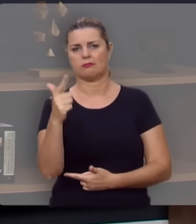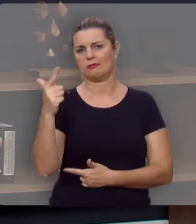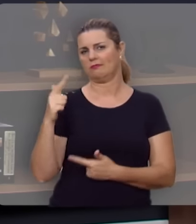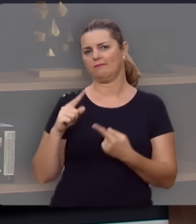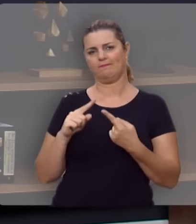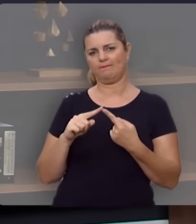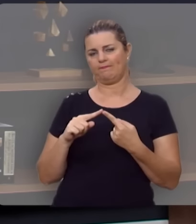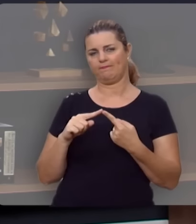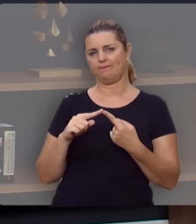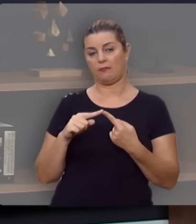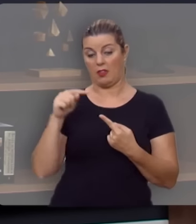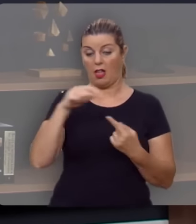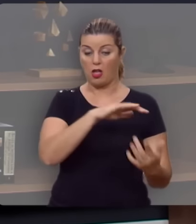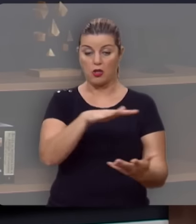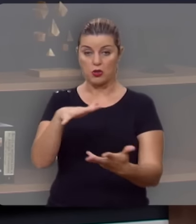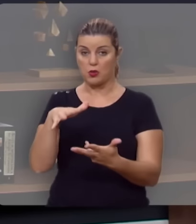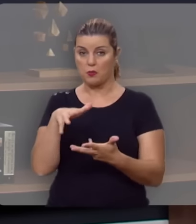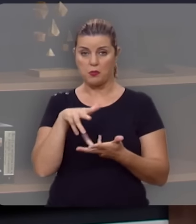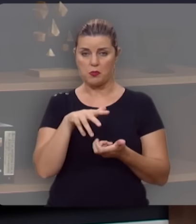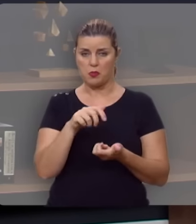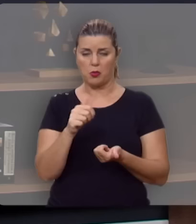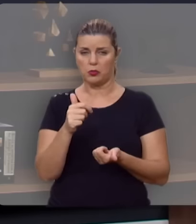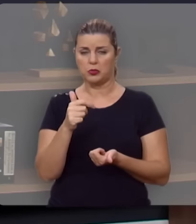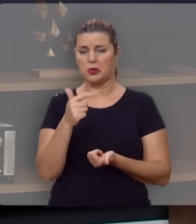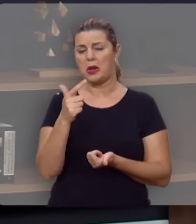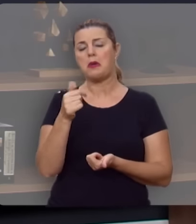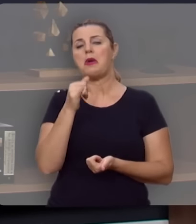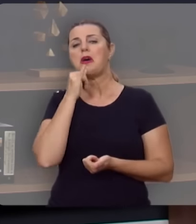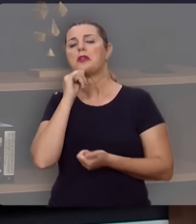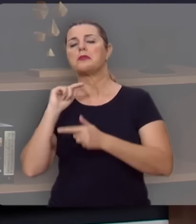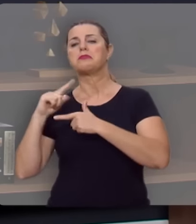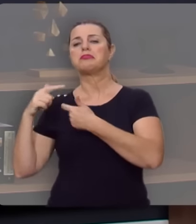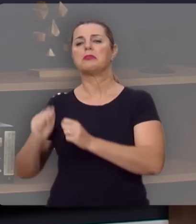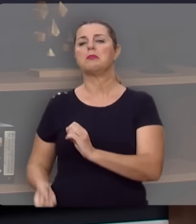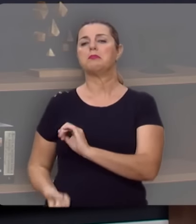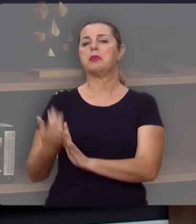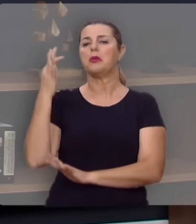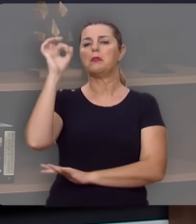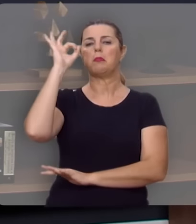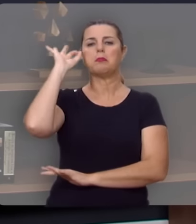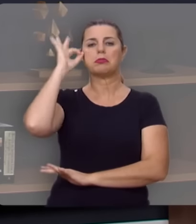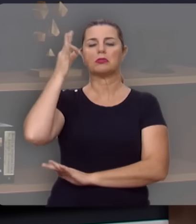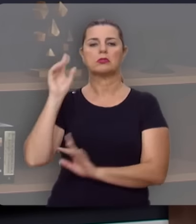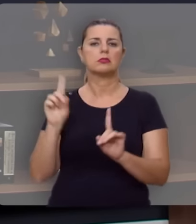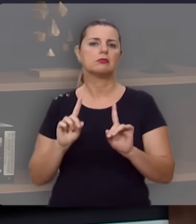gregos. Este mundo não veio à existência por geração espontânea.